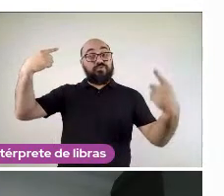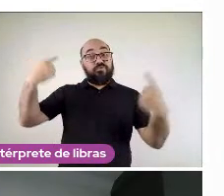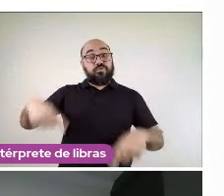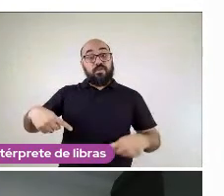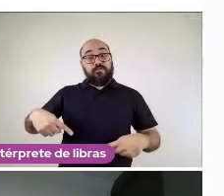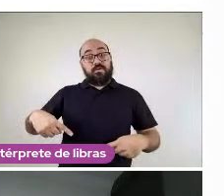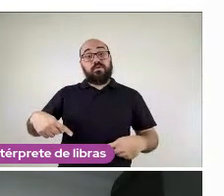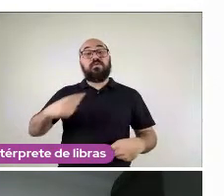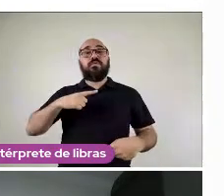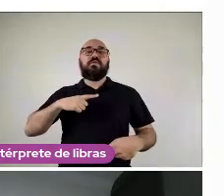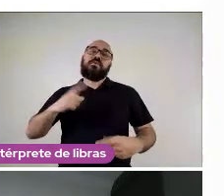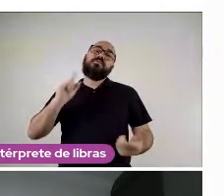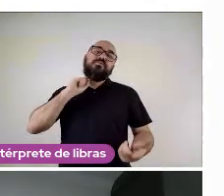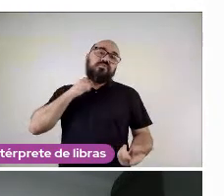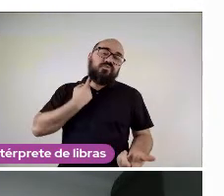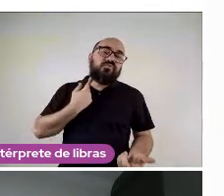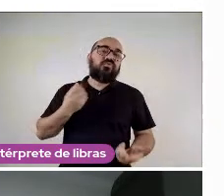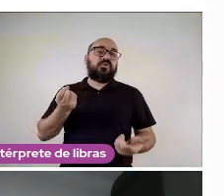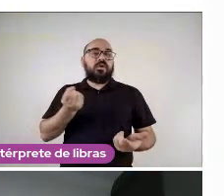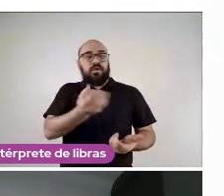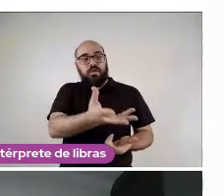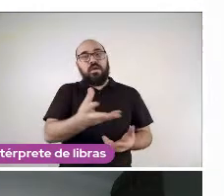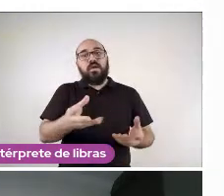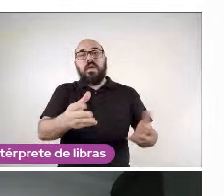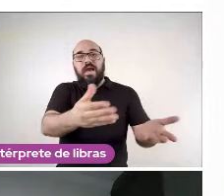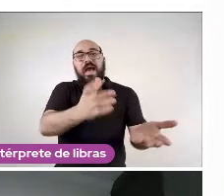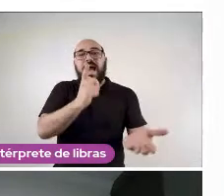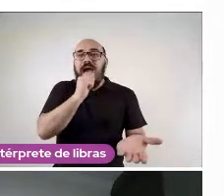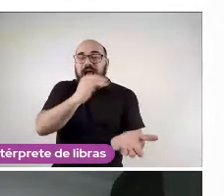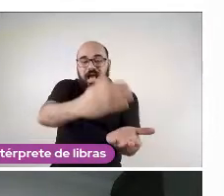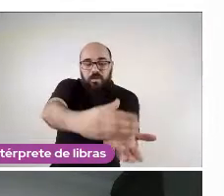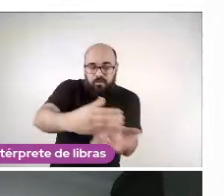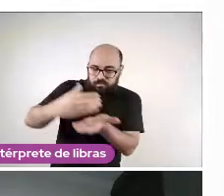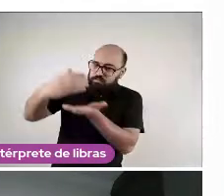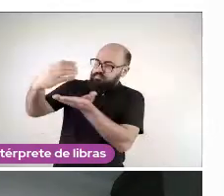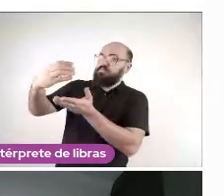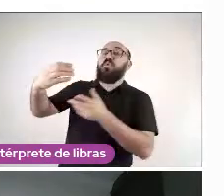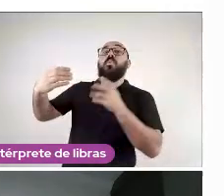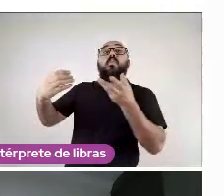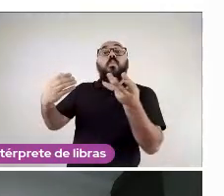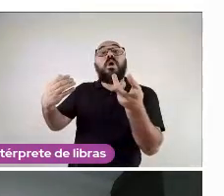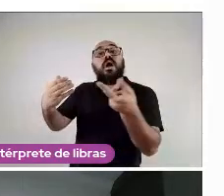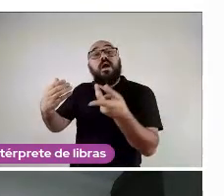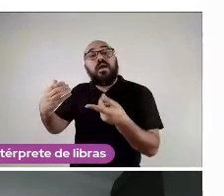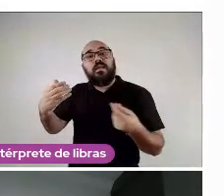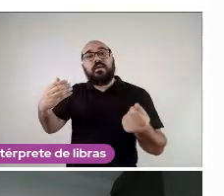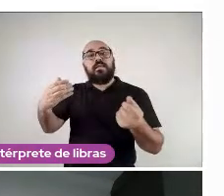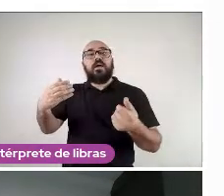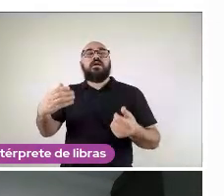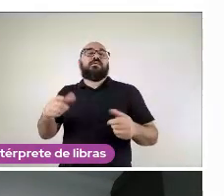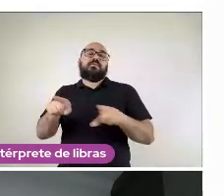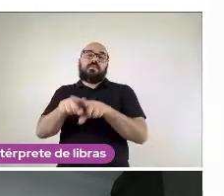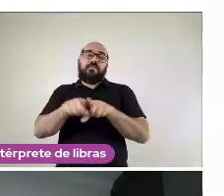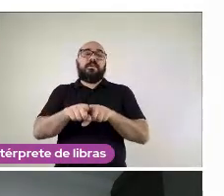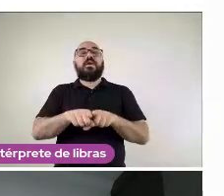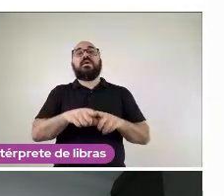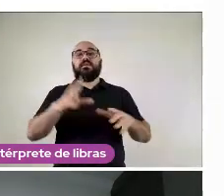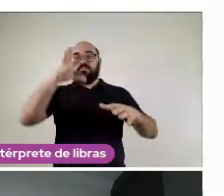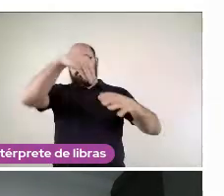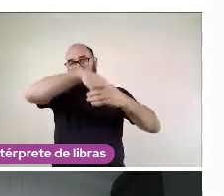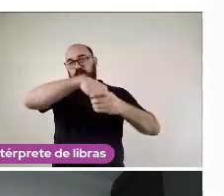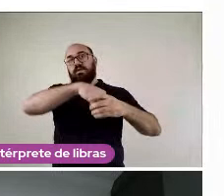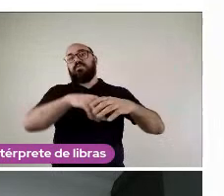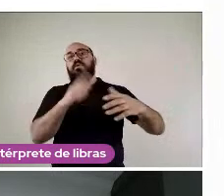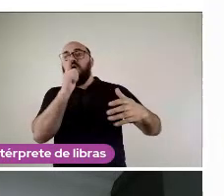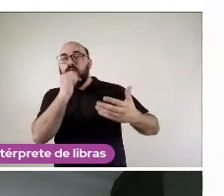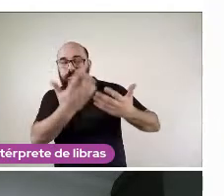contaminantes, qualidade da água, né, dos oceanos, o outro voltado à restauração dos ecossistemas e da biodiversidade